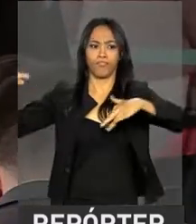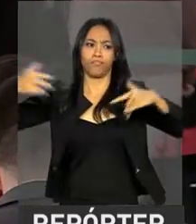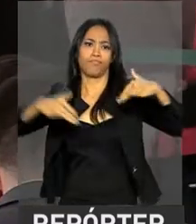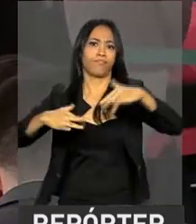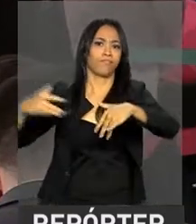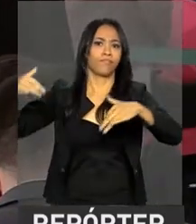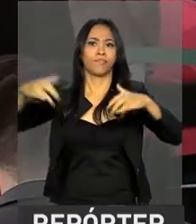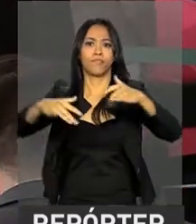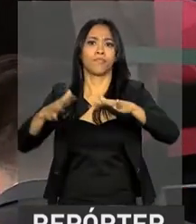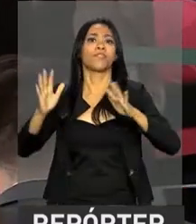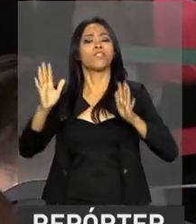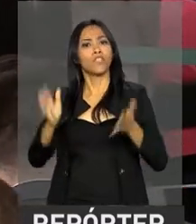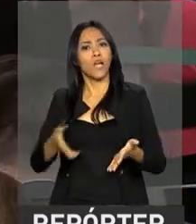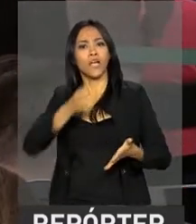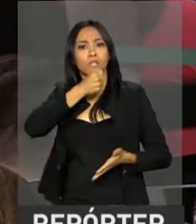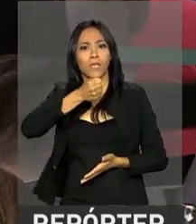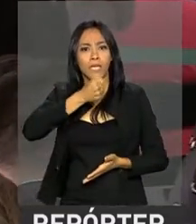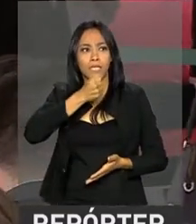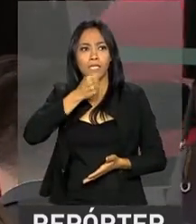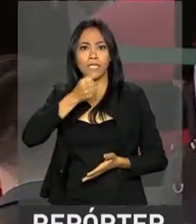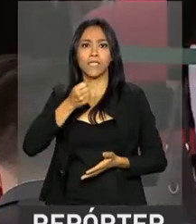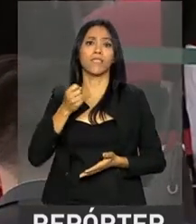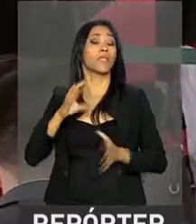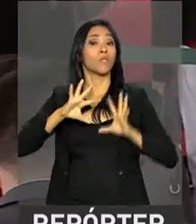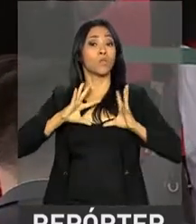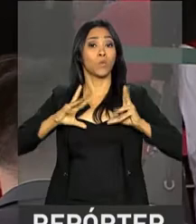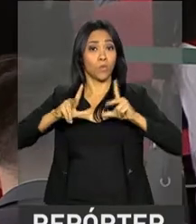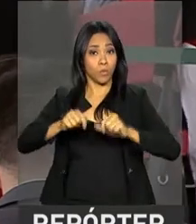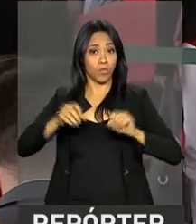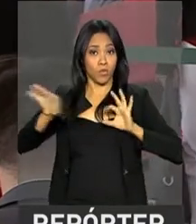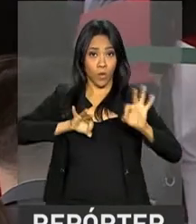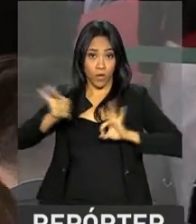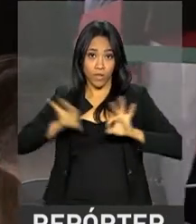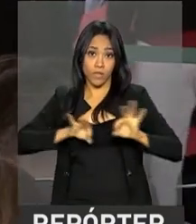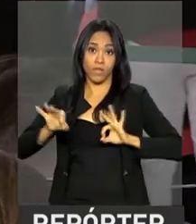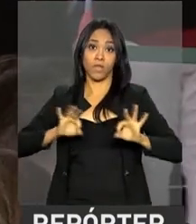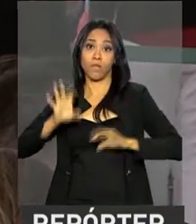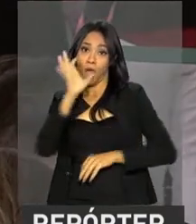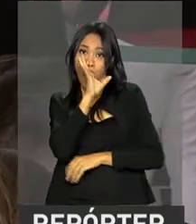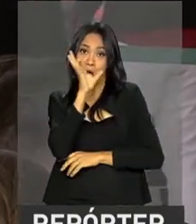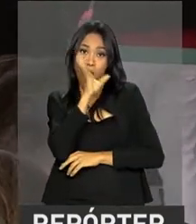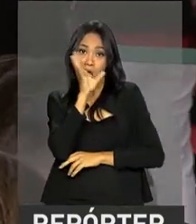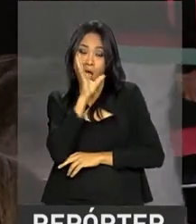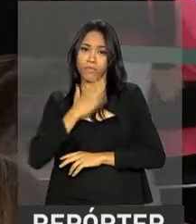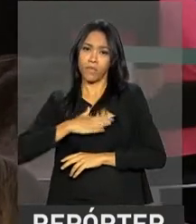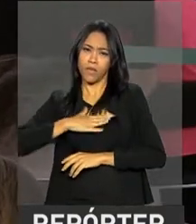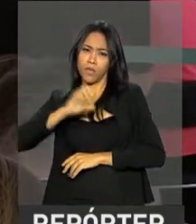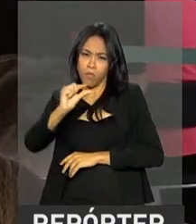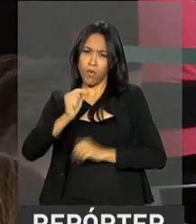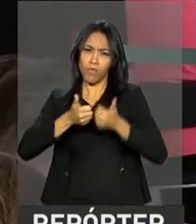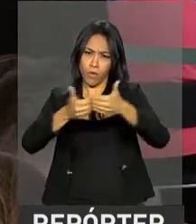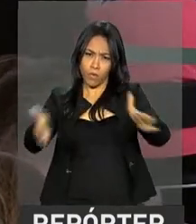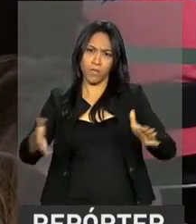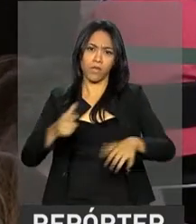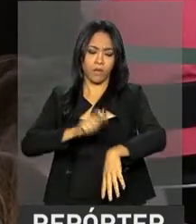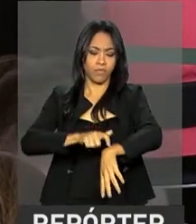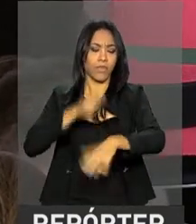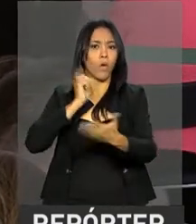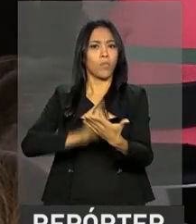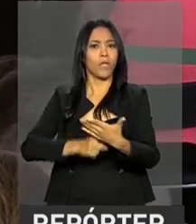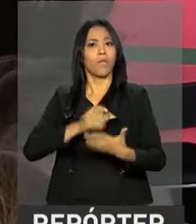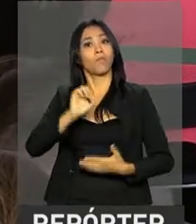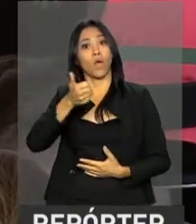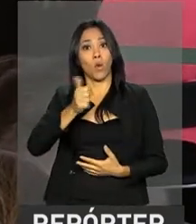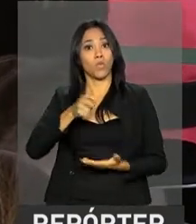público, autoridades, jornalistas, enfim, todo mundo já se organizando para acompanhar essa solenidade, que deve começar então daqui a pouquinho, está marcada para as 11 horas da